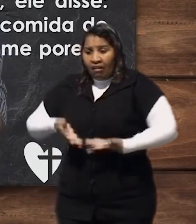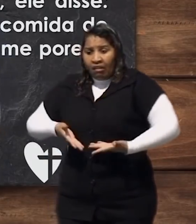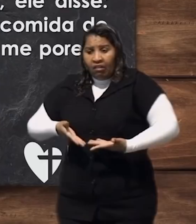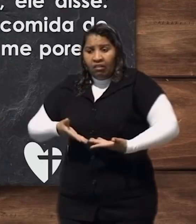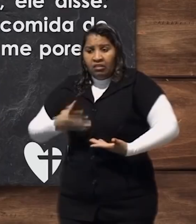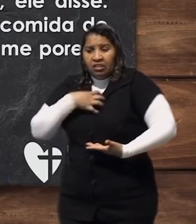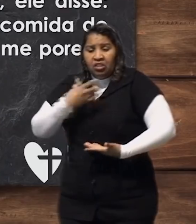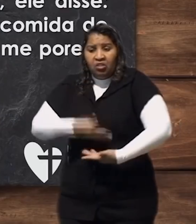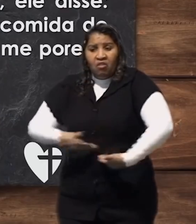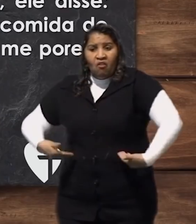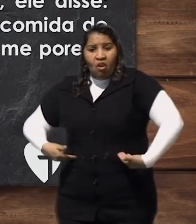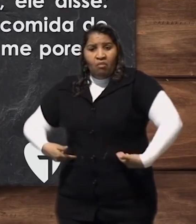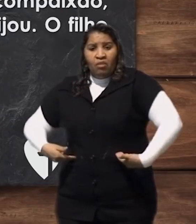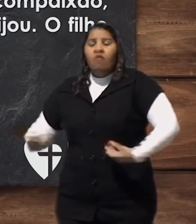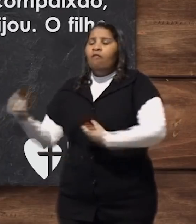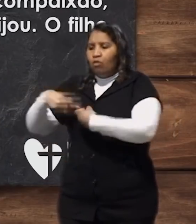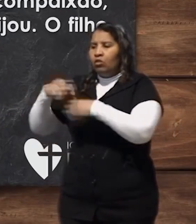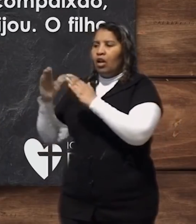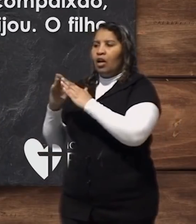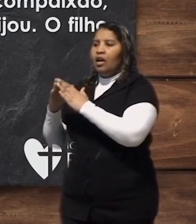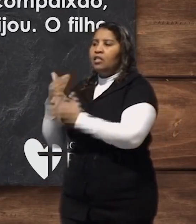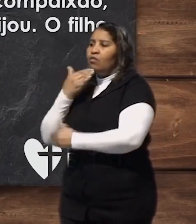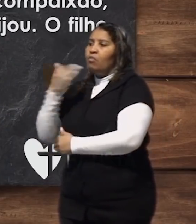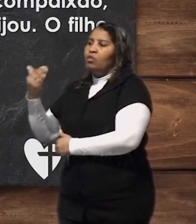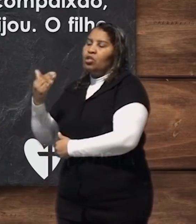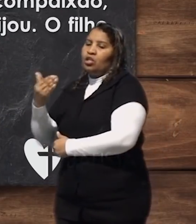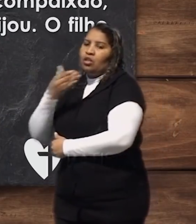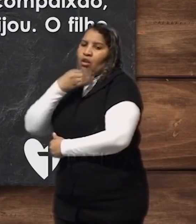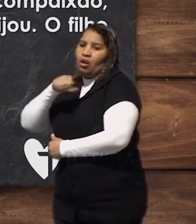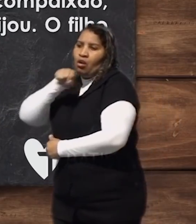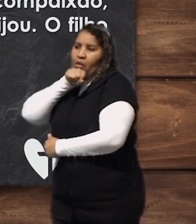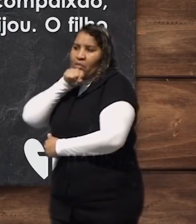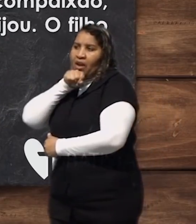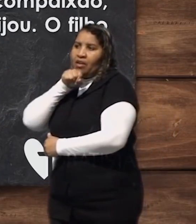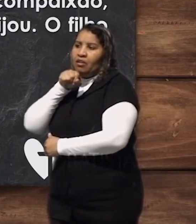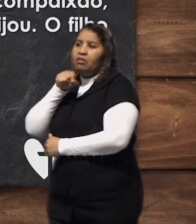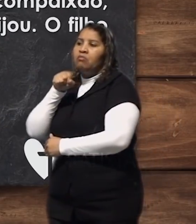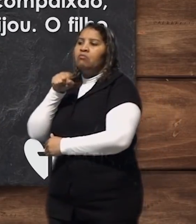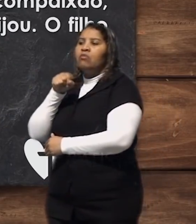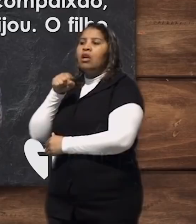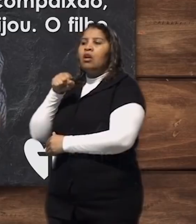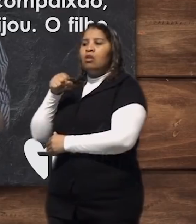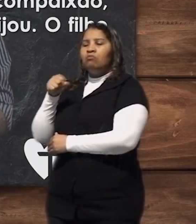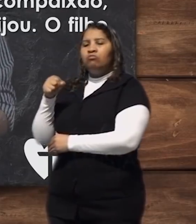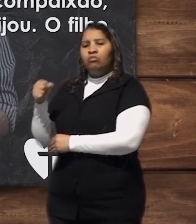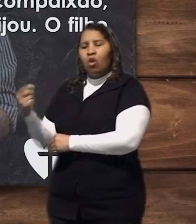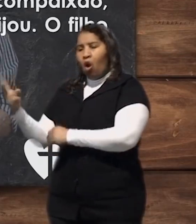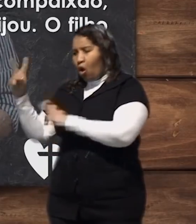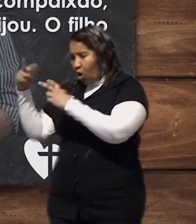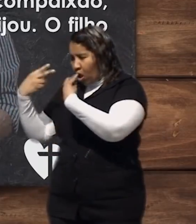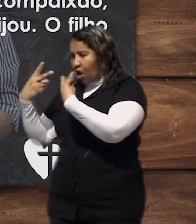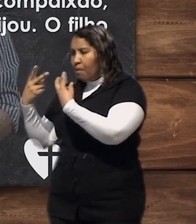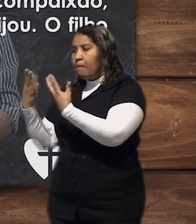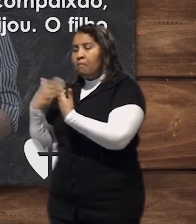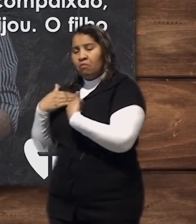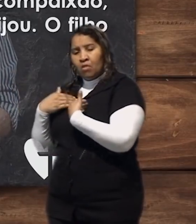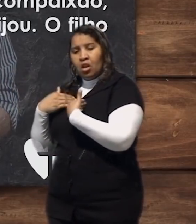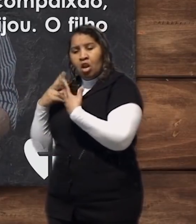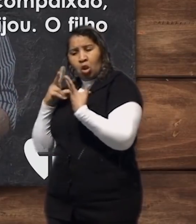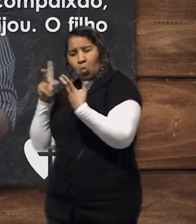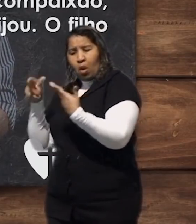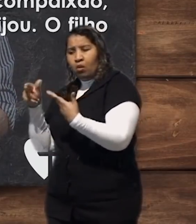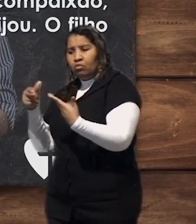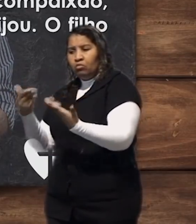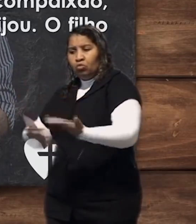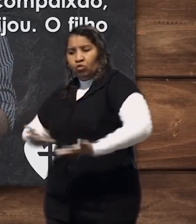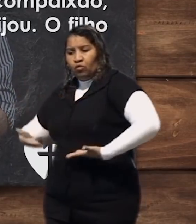sou mais digno de ser chamado teu filho trata-me como um dos teus empregados assim que ele levantou-se foi para o seu